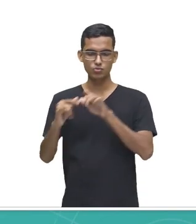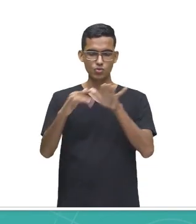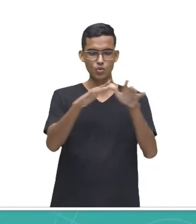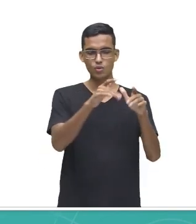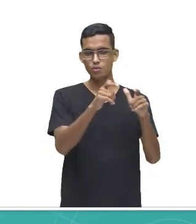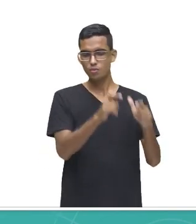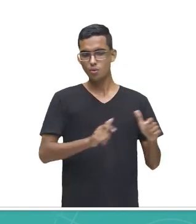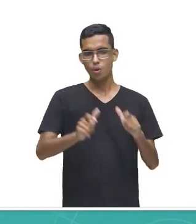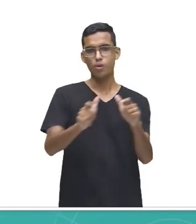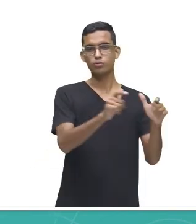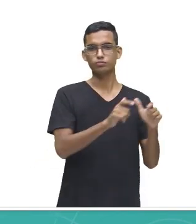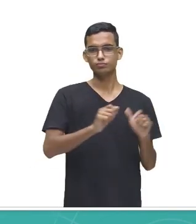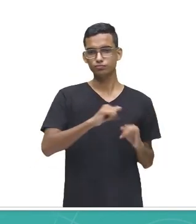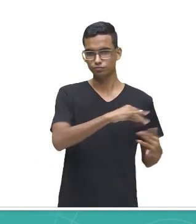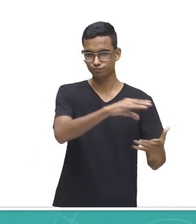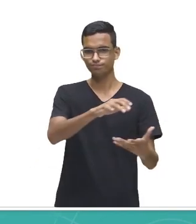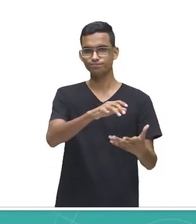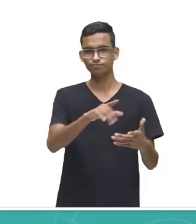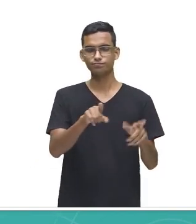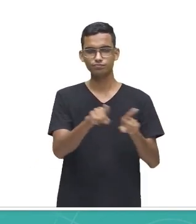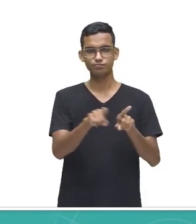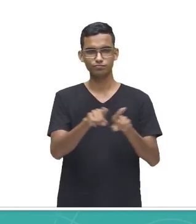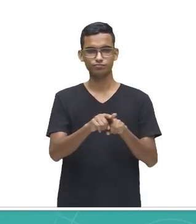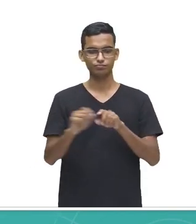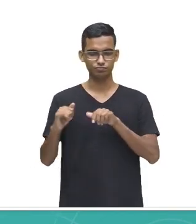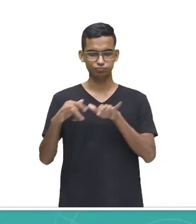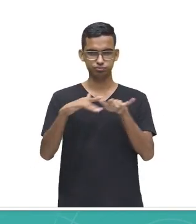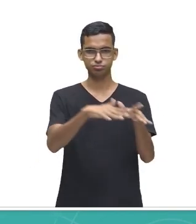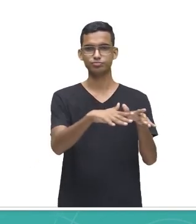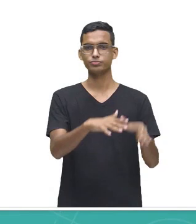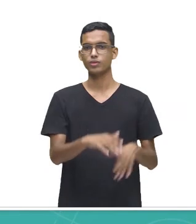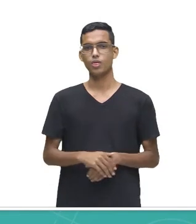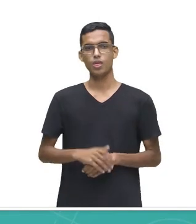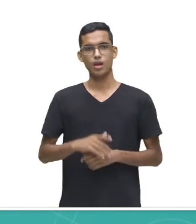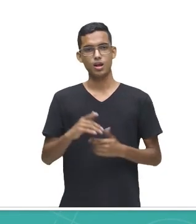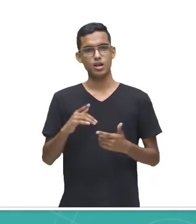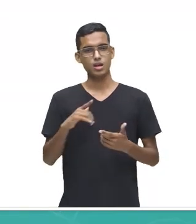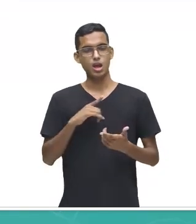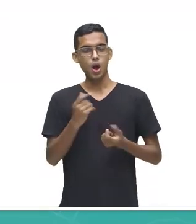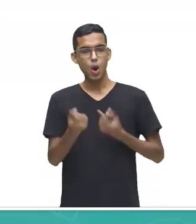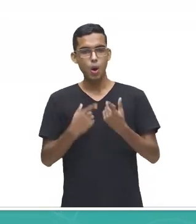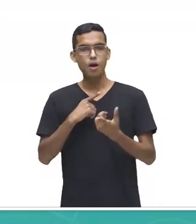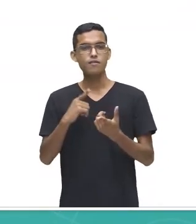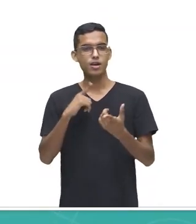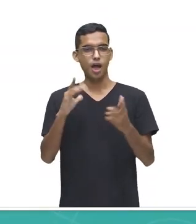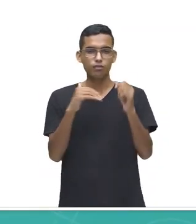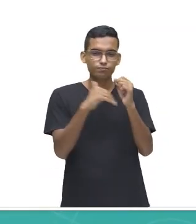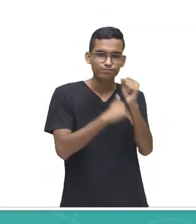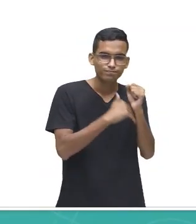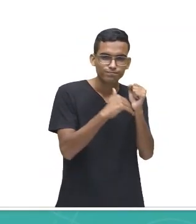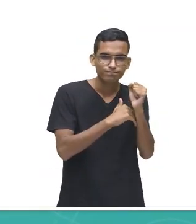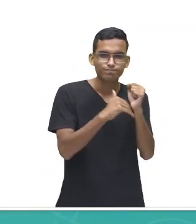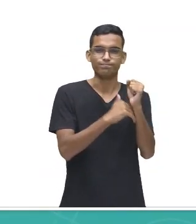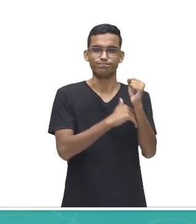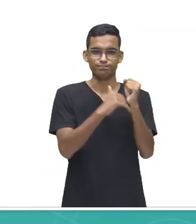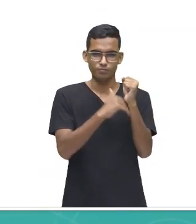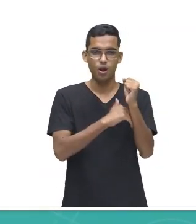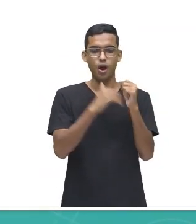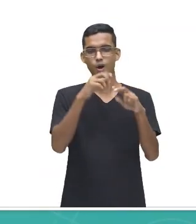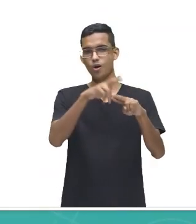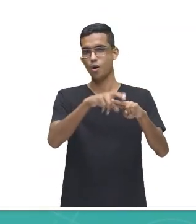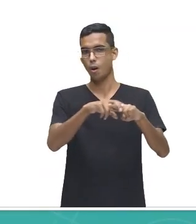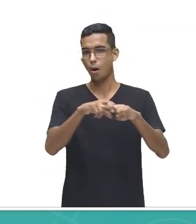essas religiões muitas vezes estão ocultas, veladas. Por quê, professora? Por